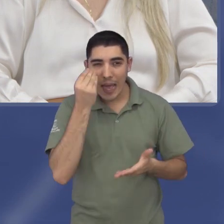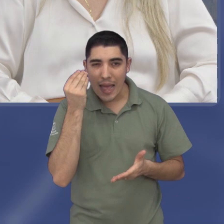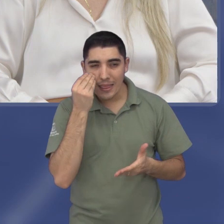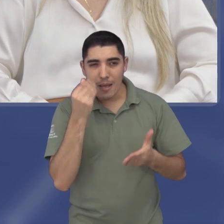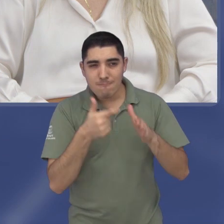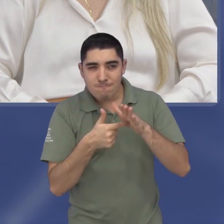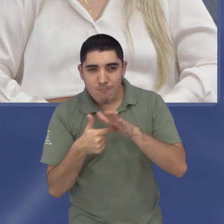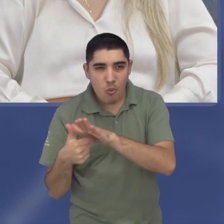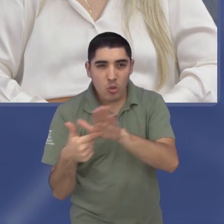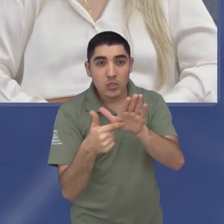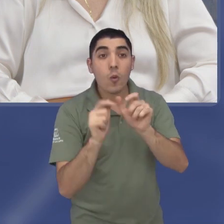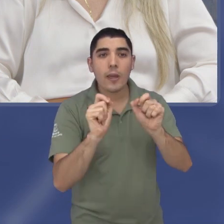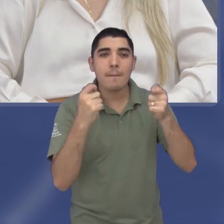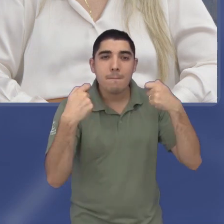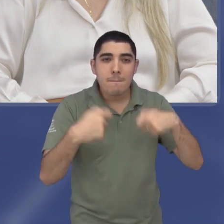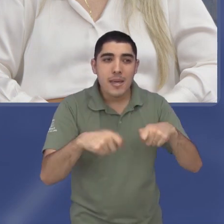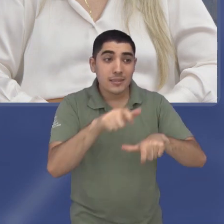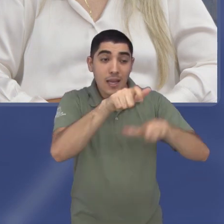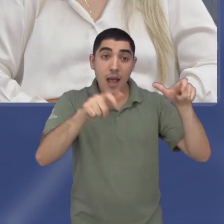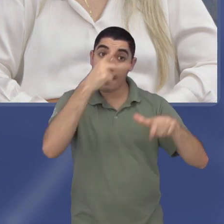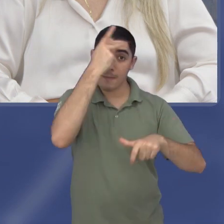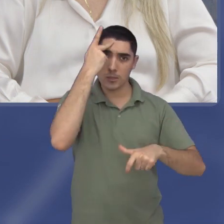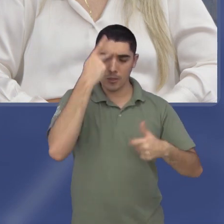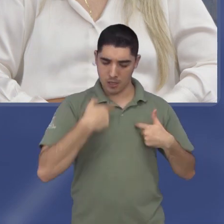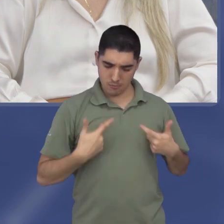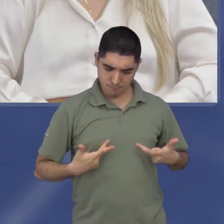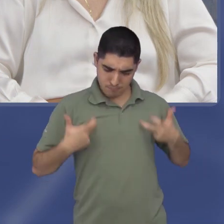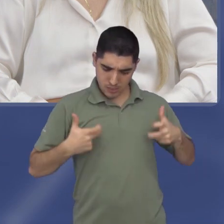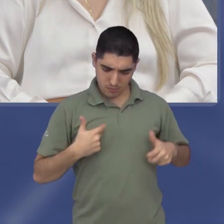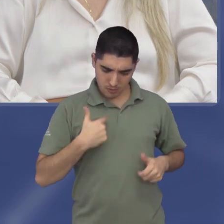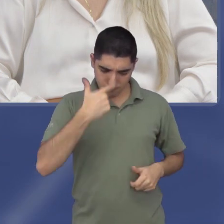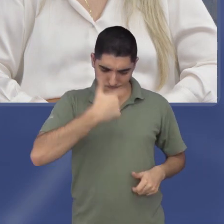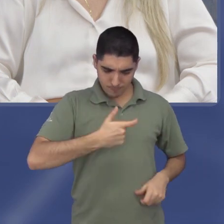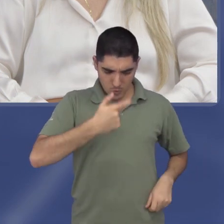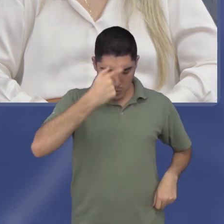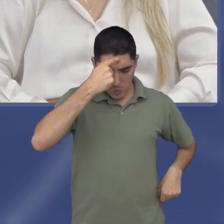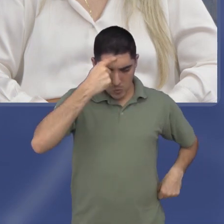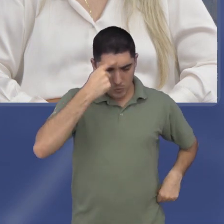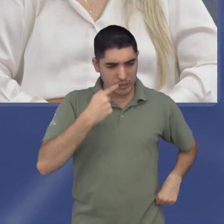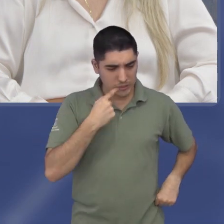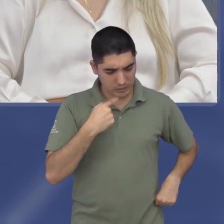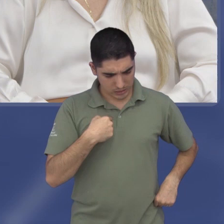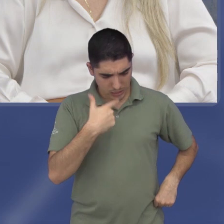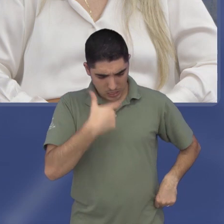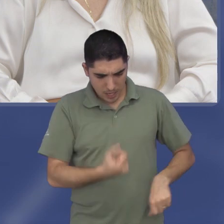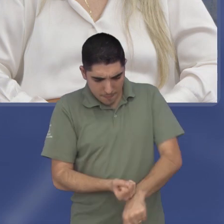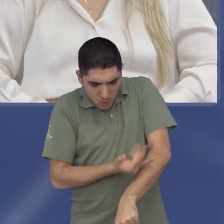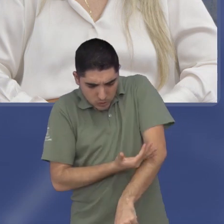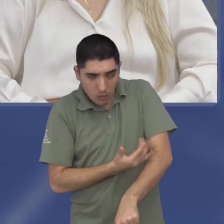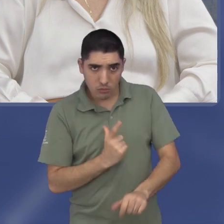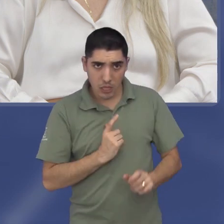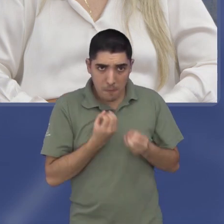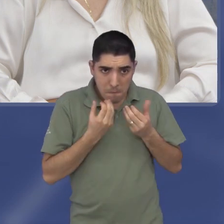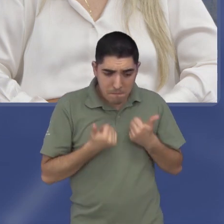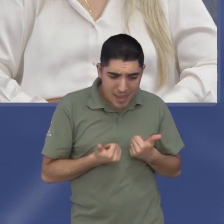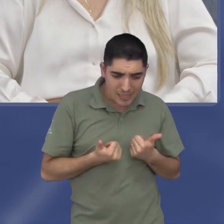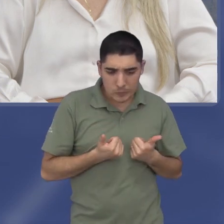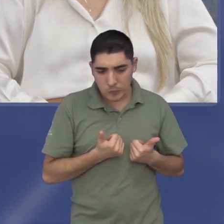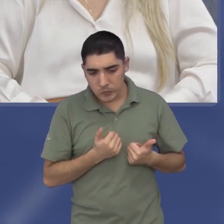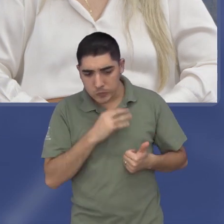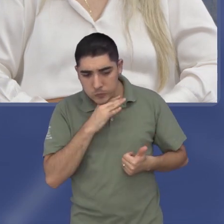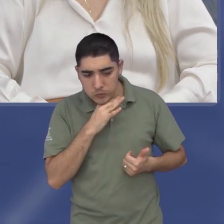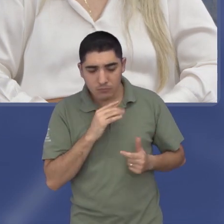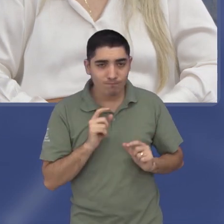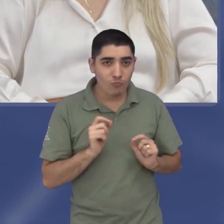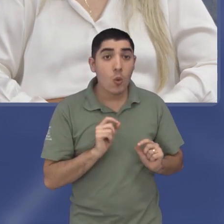certa autoconsciência sobre o seu estado emocional e a relação que esse estado emocional pode ter com